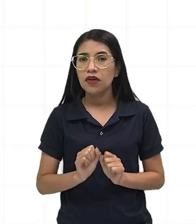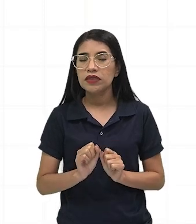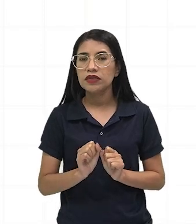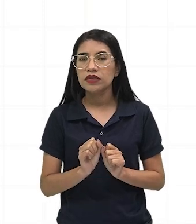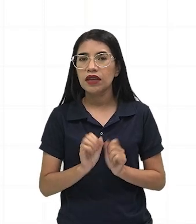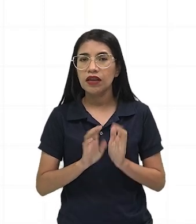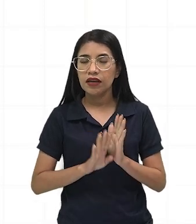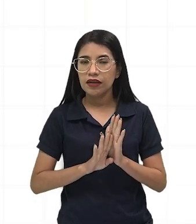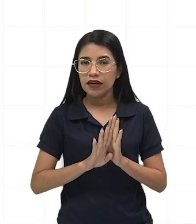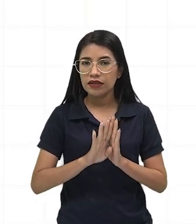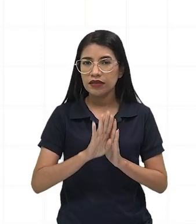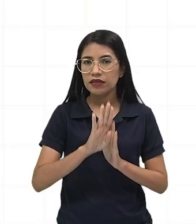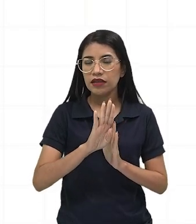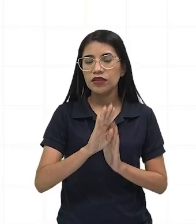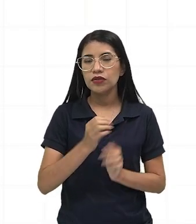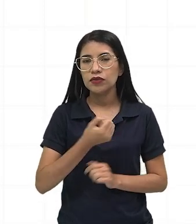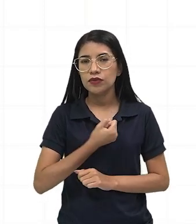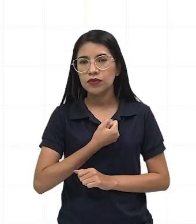crescente